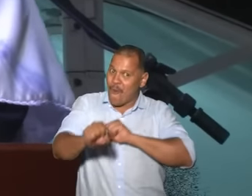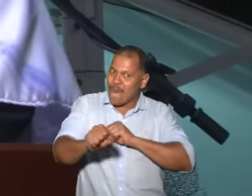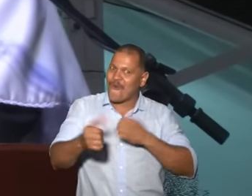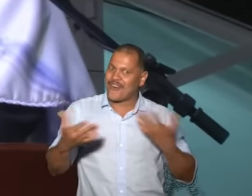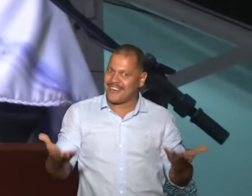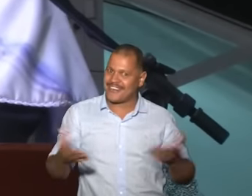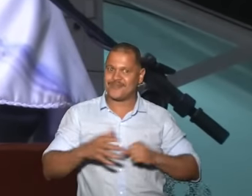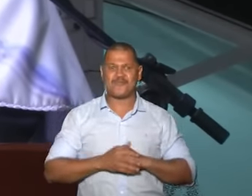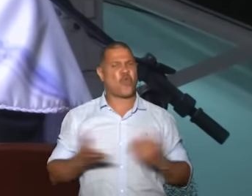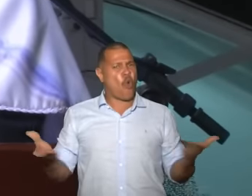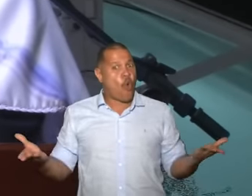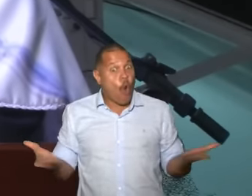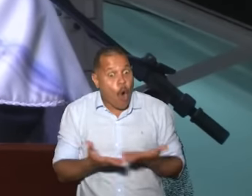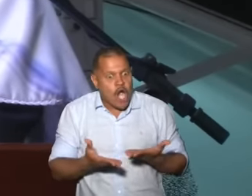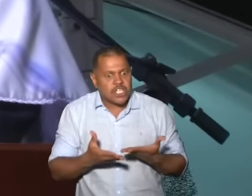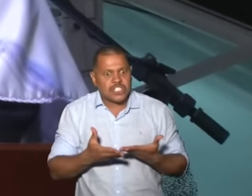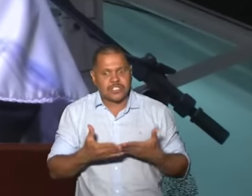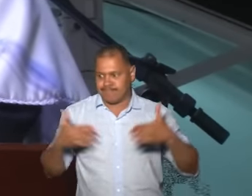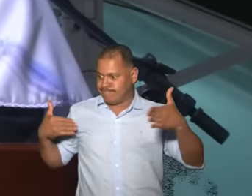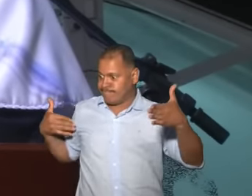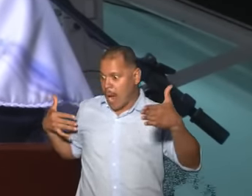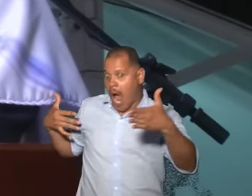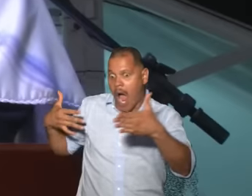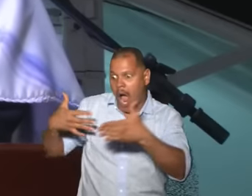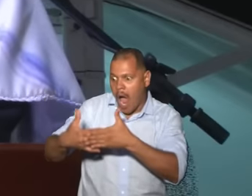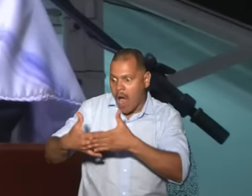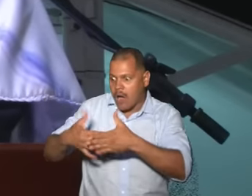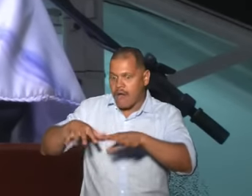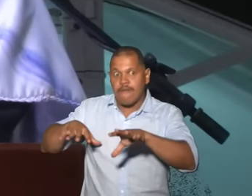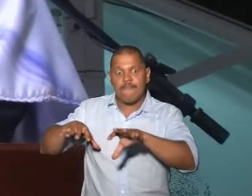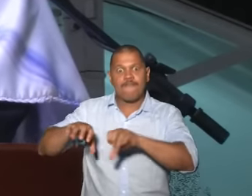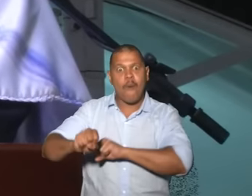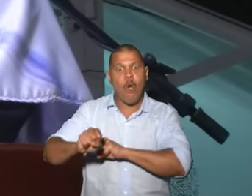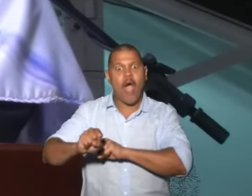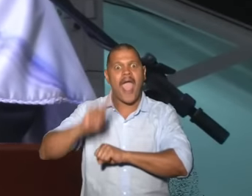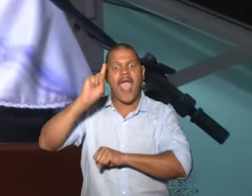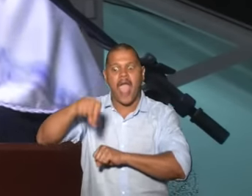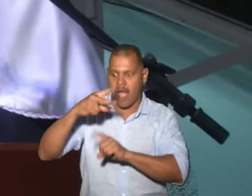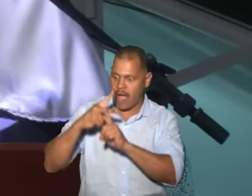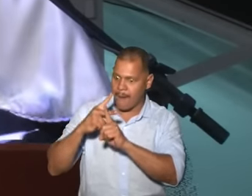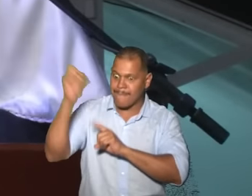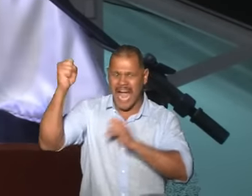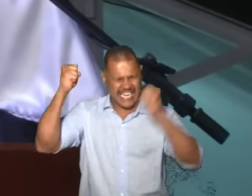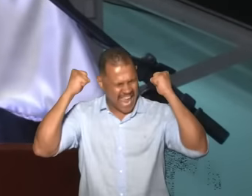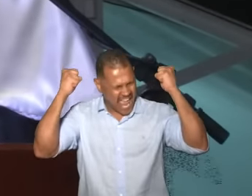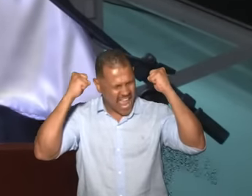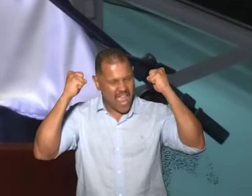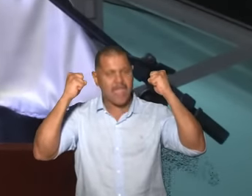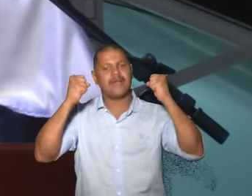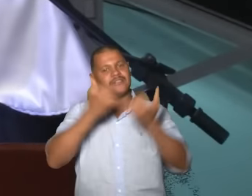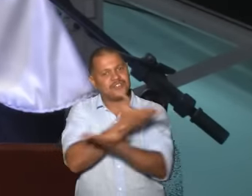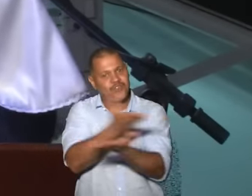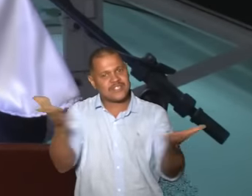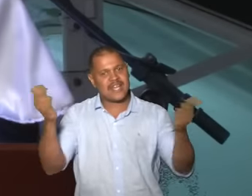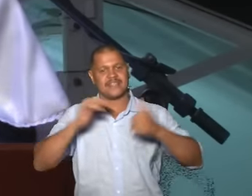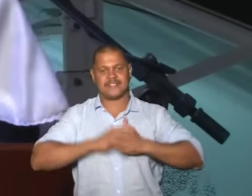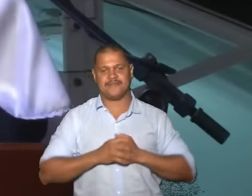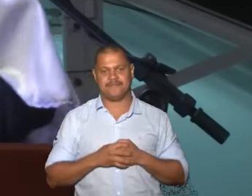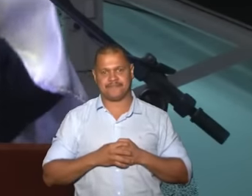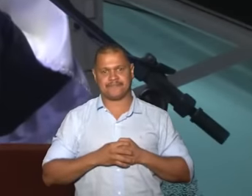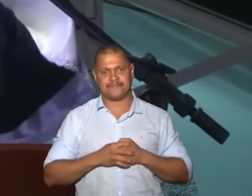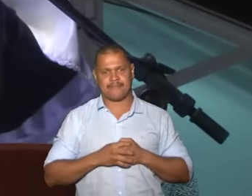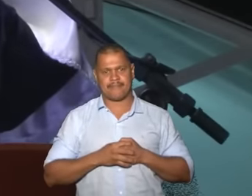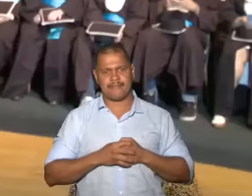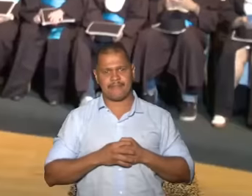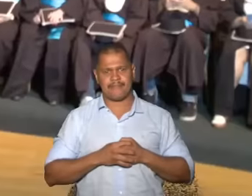Hoje vocês celebram a conclusão de um percurso e a UFV celebra a vitória de cada um de vocês. Se esse